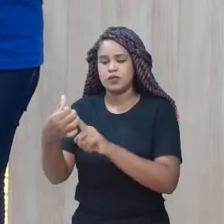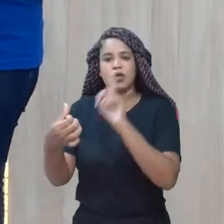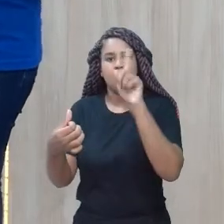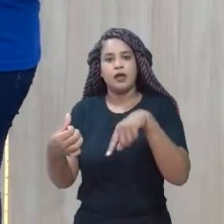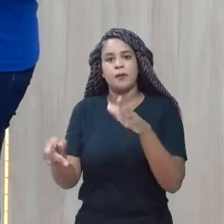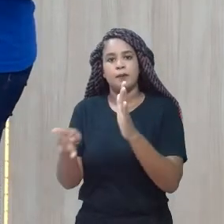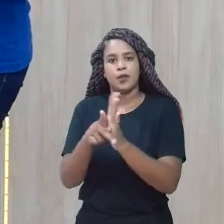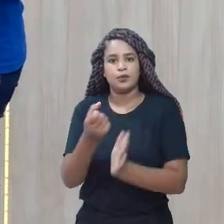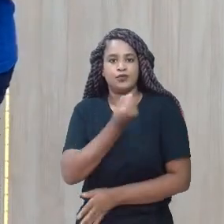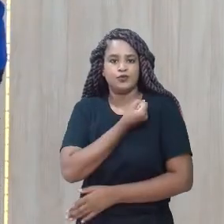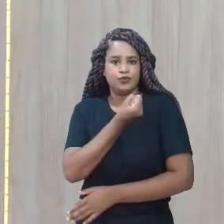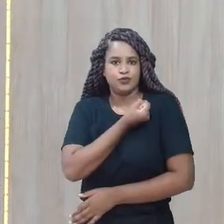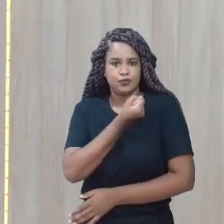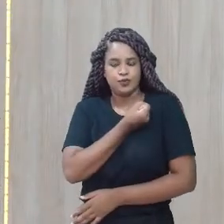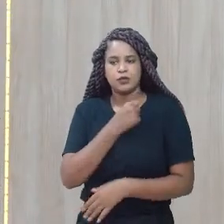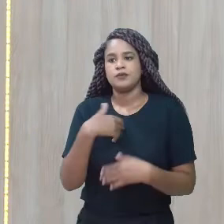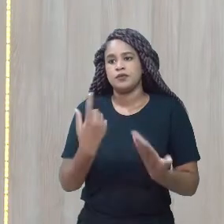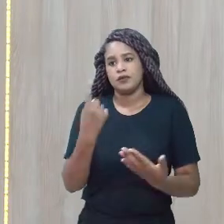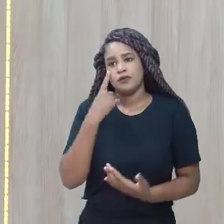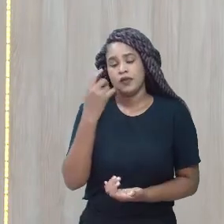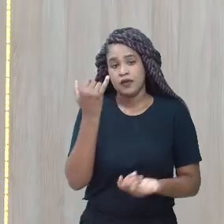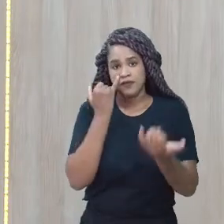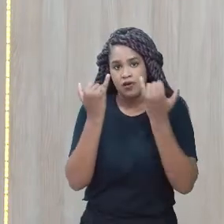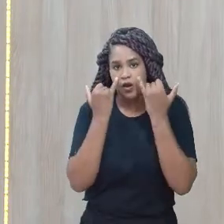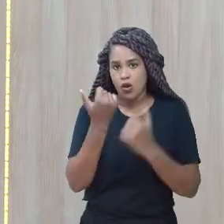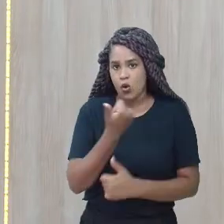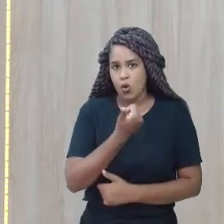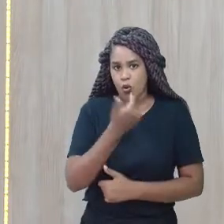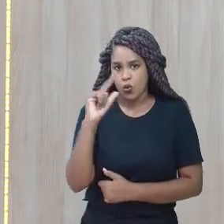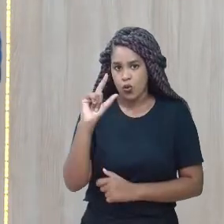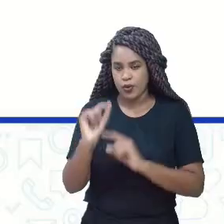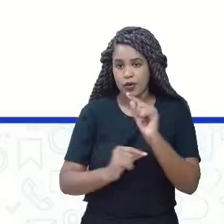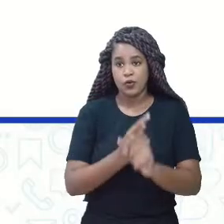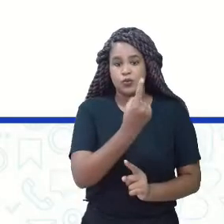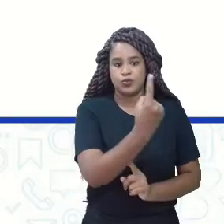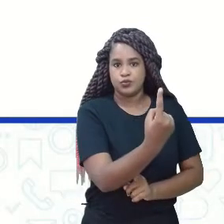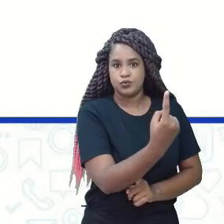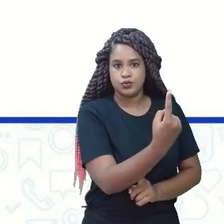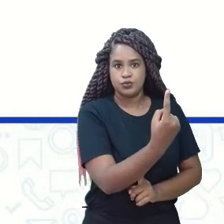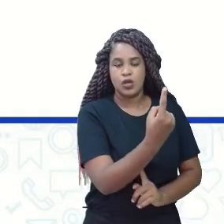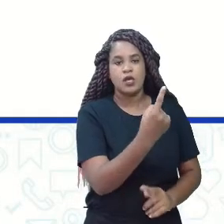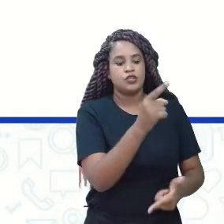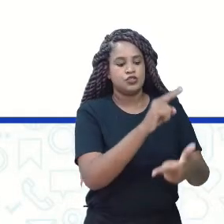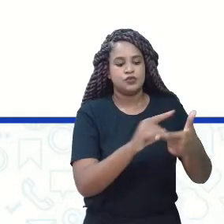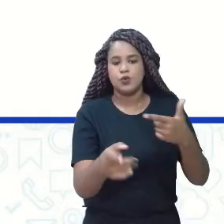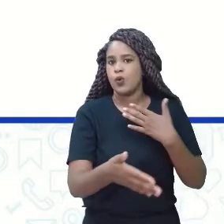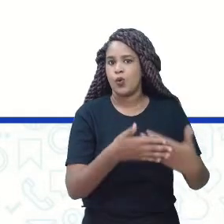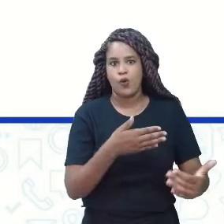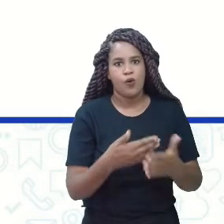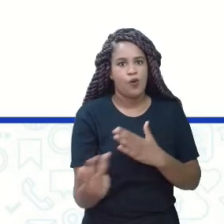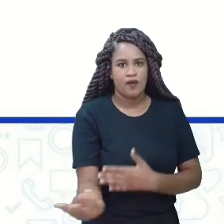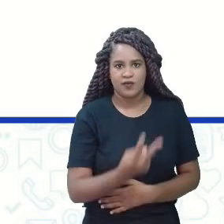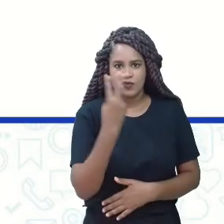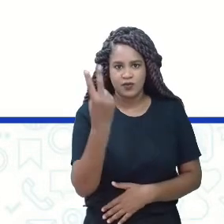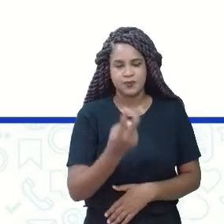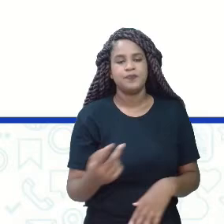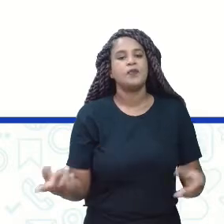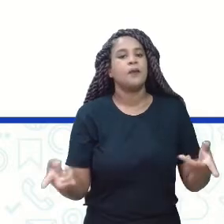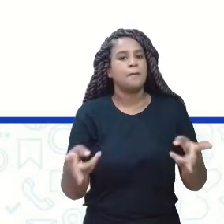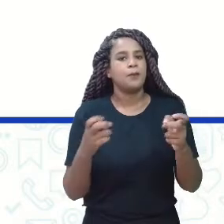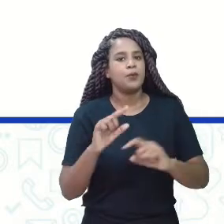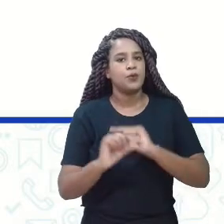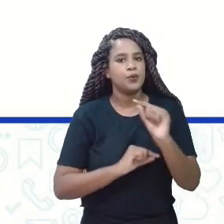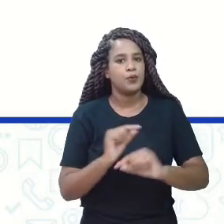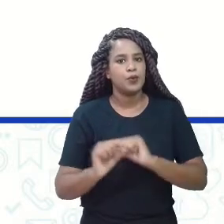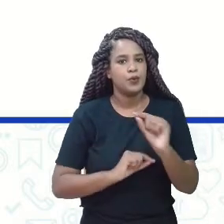número. Daí a gente vai ter outra informação, né? O número 1, ele é divisor de qualquer valor. Então, a gente já começa a perceber